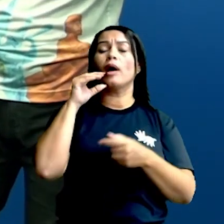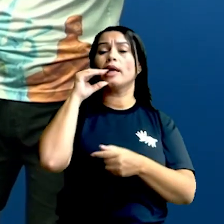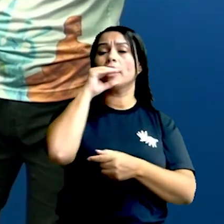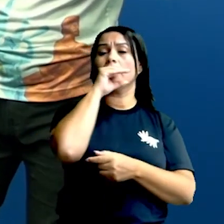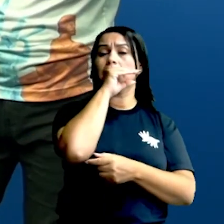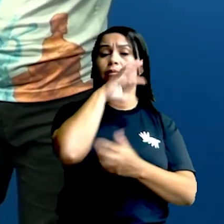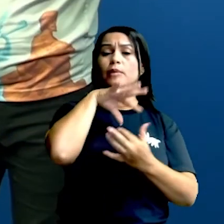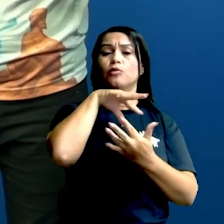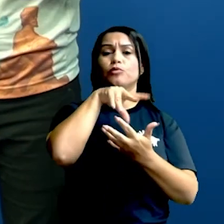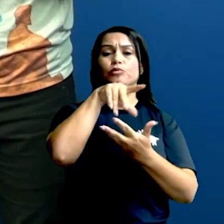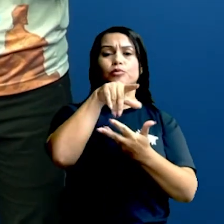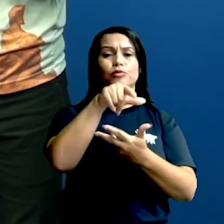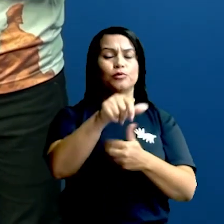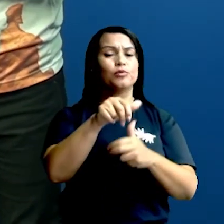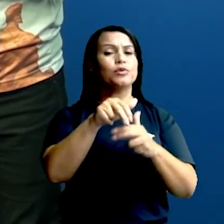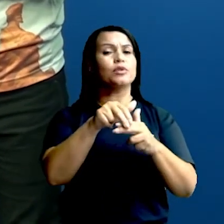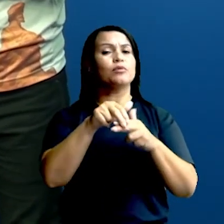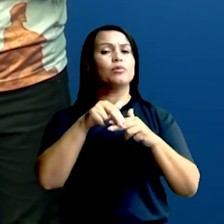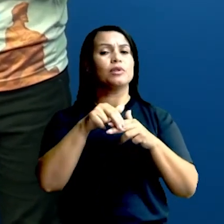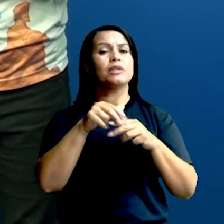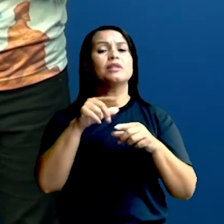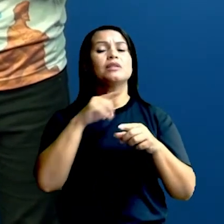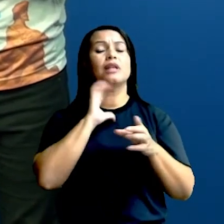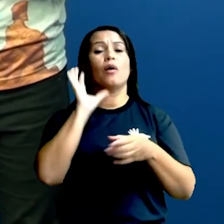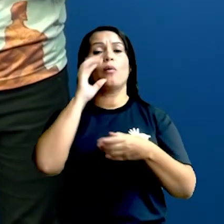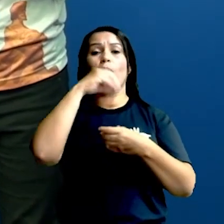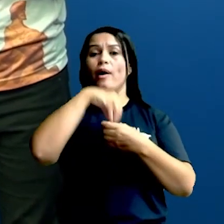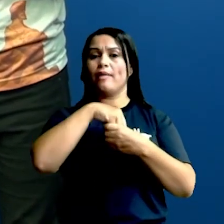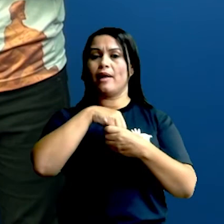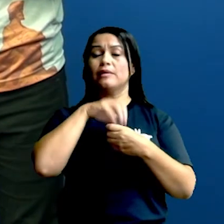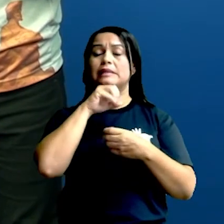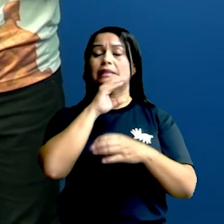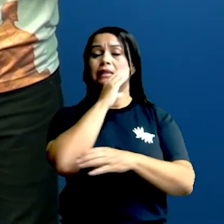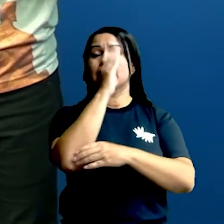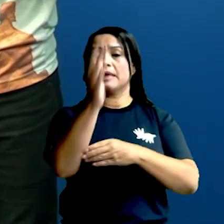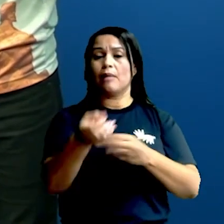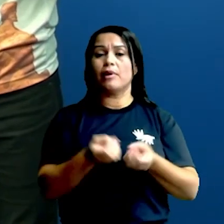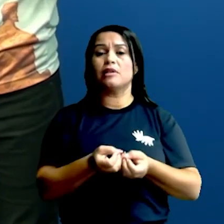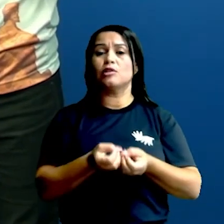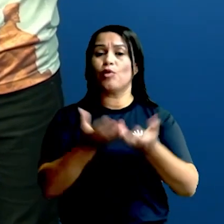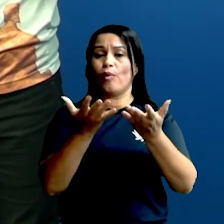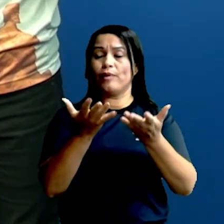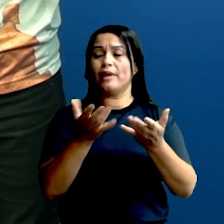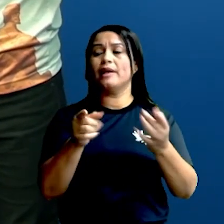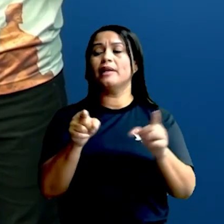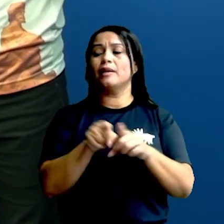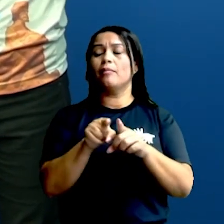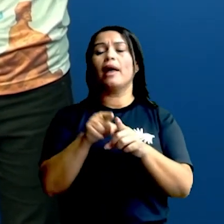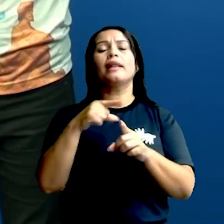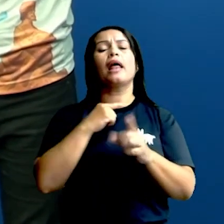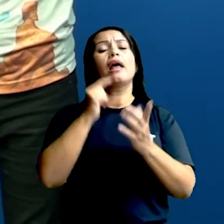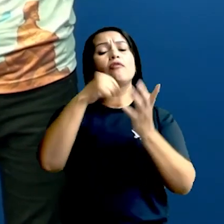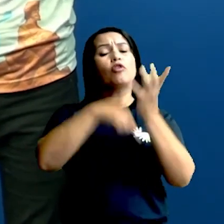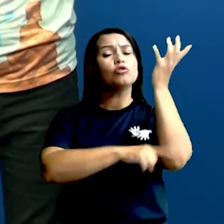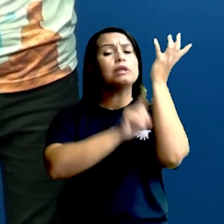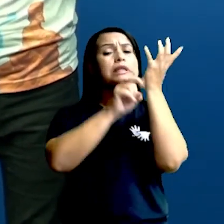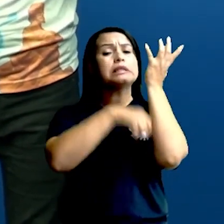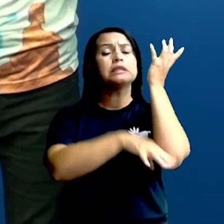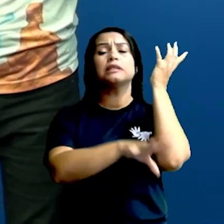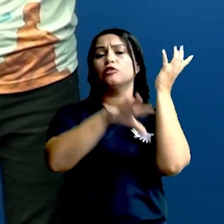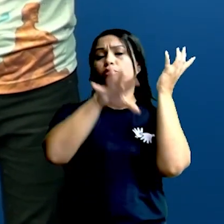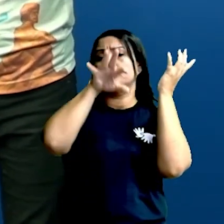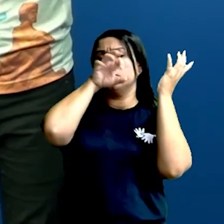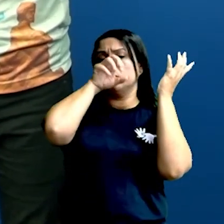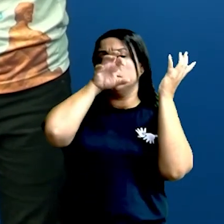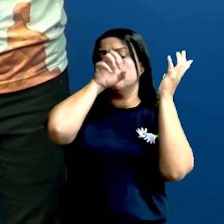aquecimento global, e está armazenado nas árvores, que também realizam a fotossíntese, a